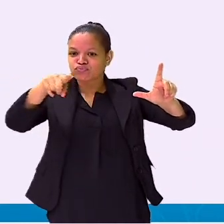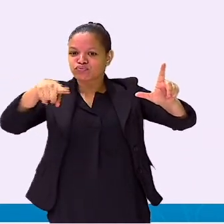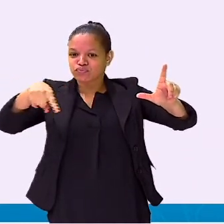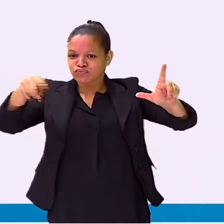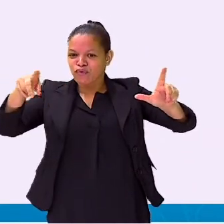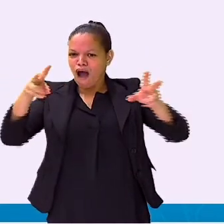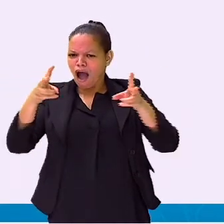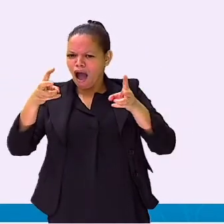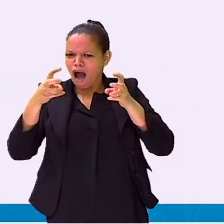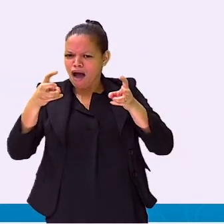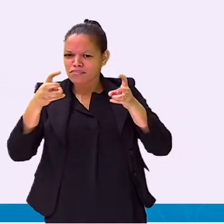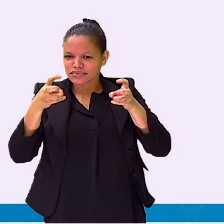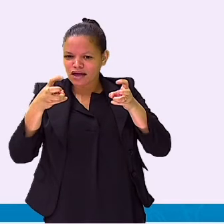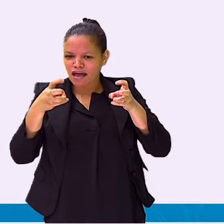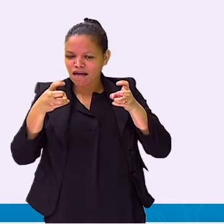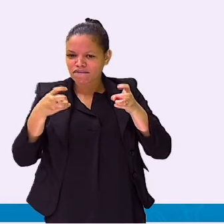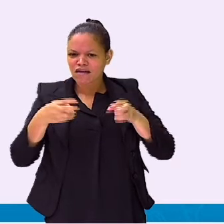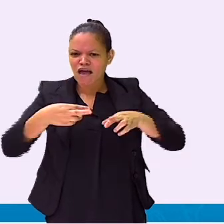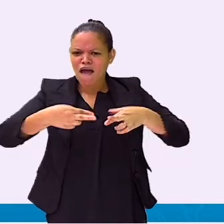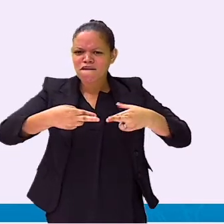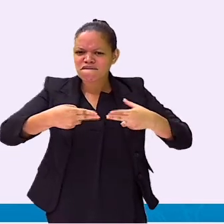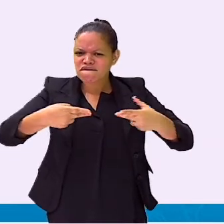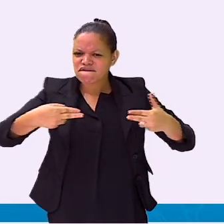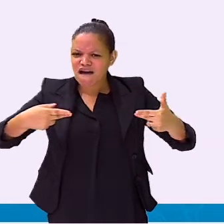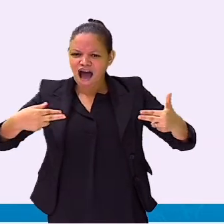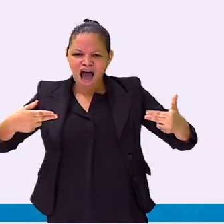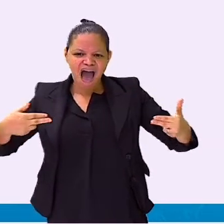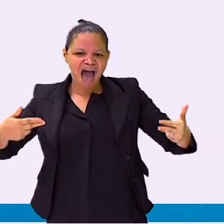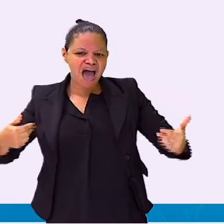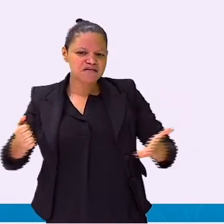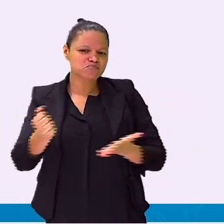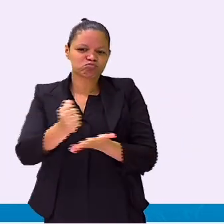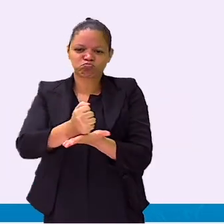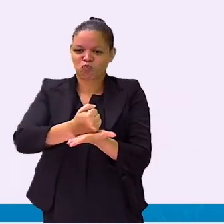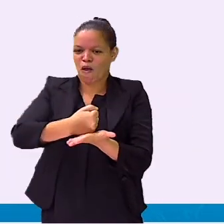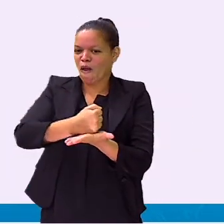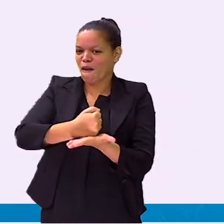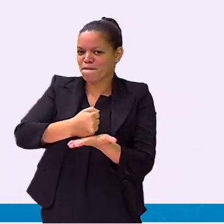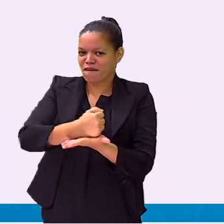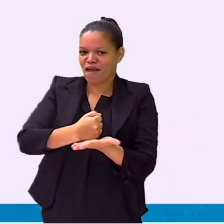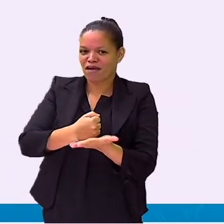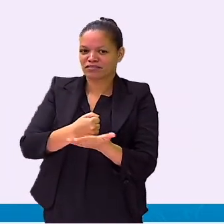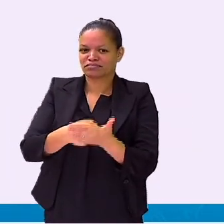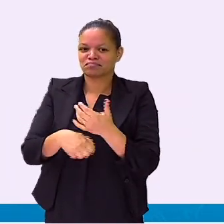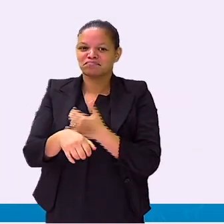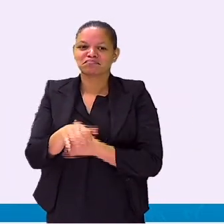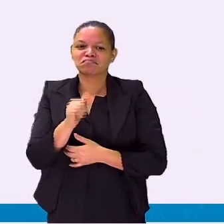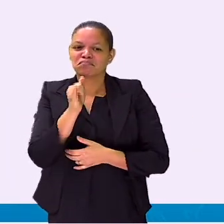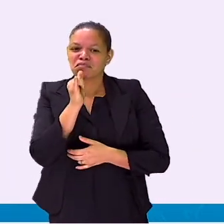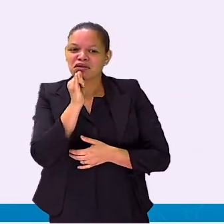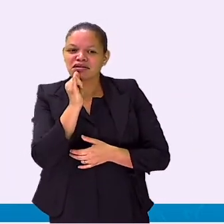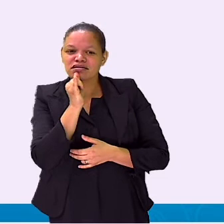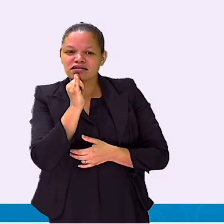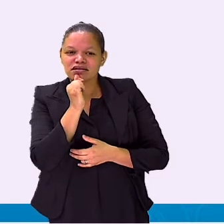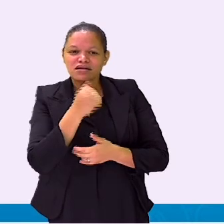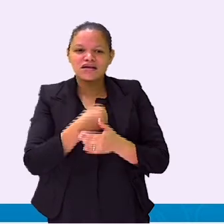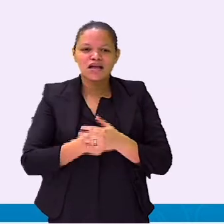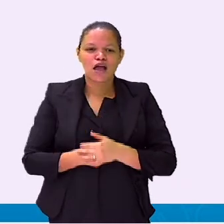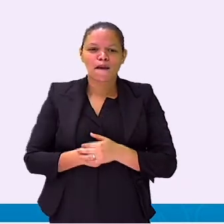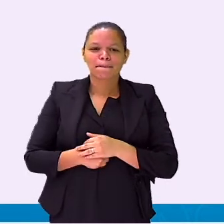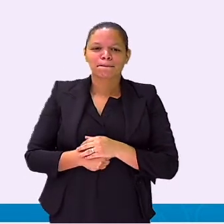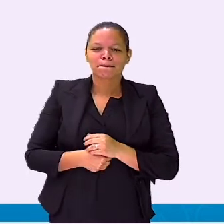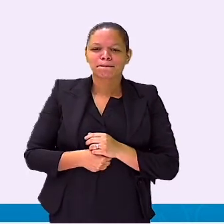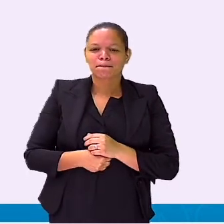o hortelã, boldo, erva cidreira, tansagem, guaco,